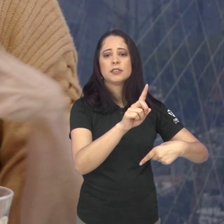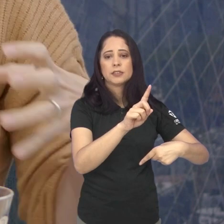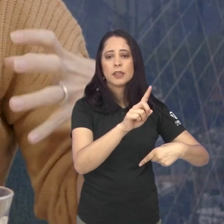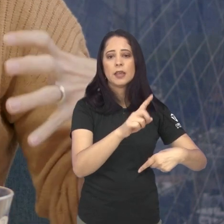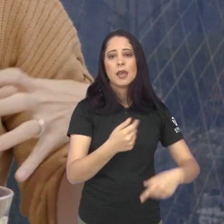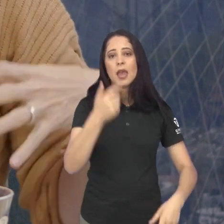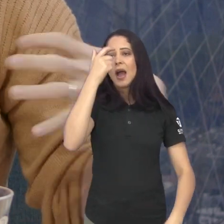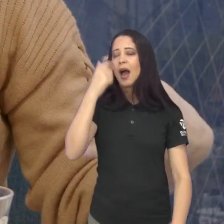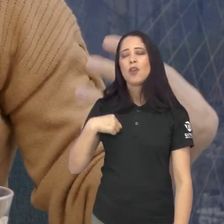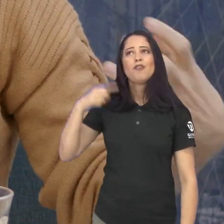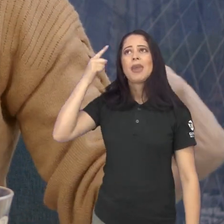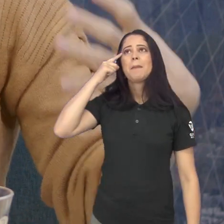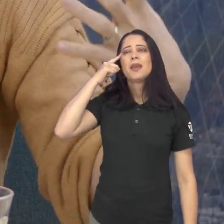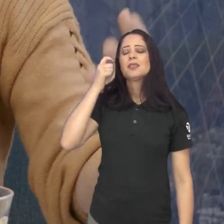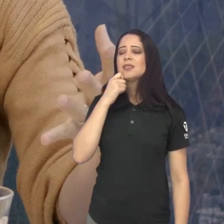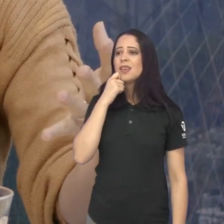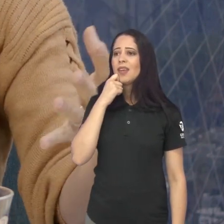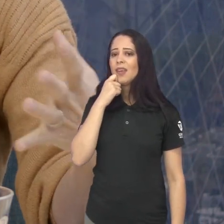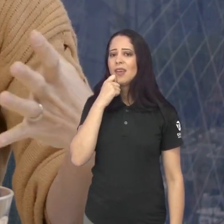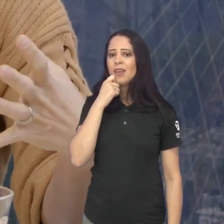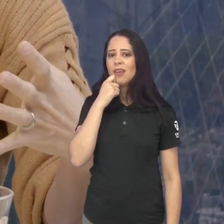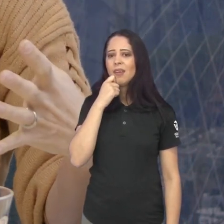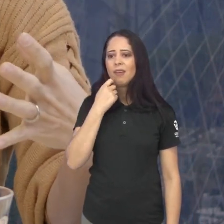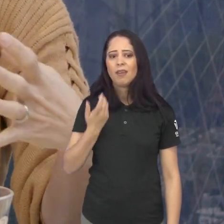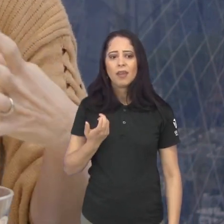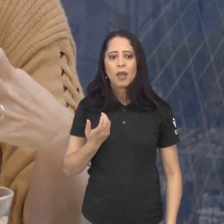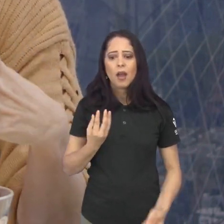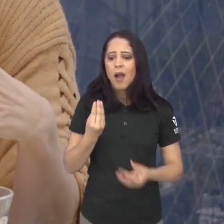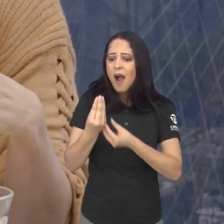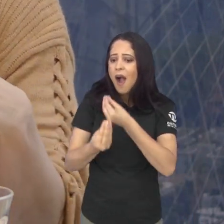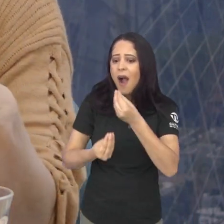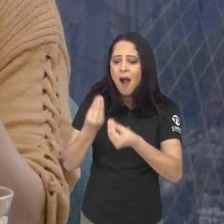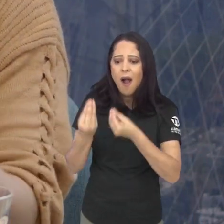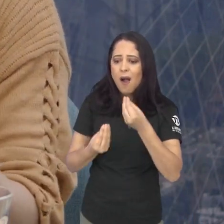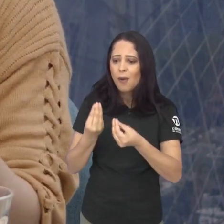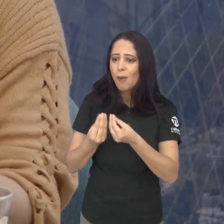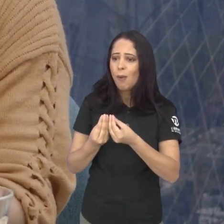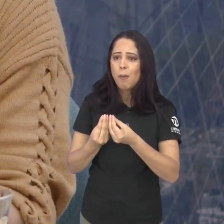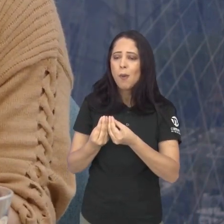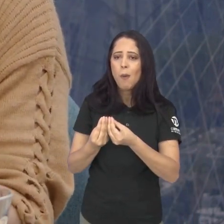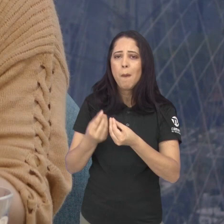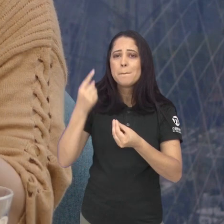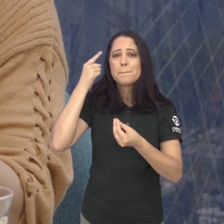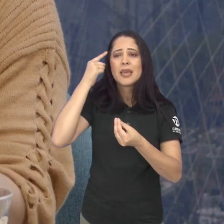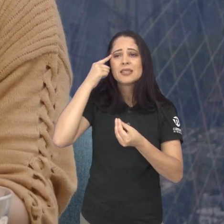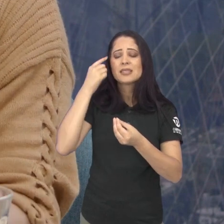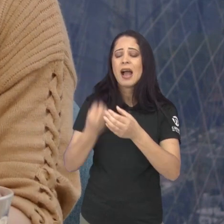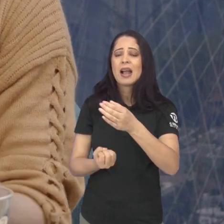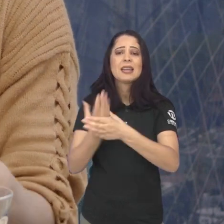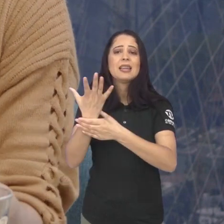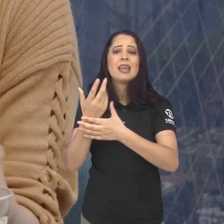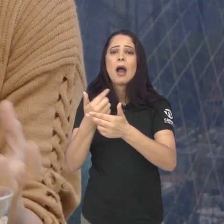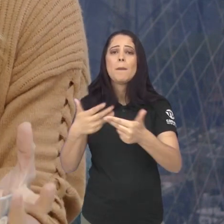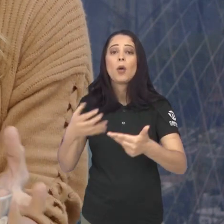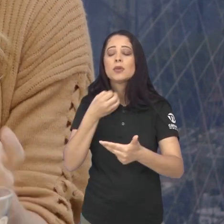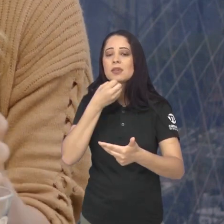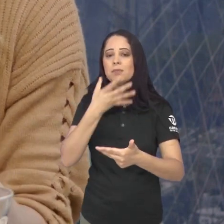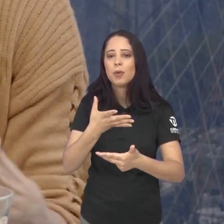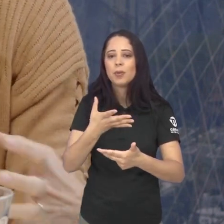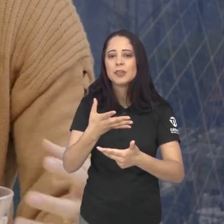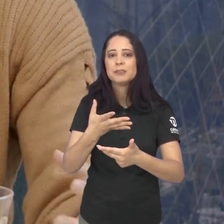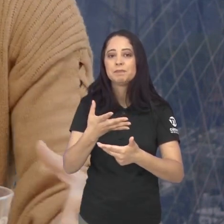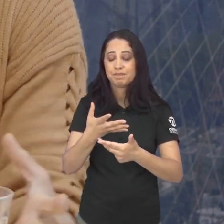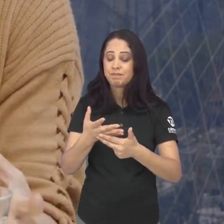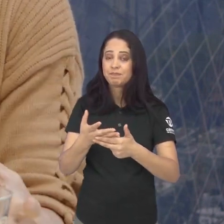eu tô tendo essa possibilidade de contato com tanta gente, como não transformar isso numa coisa maior? E aí o Ter Amigos saiu